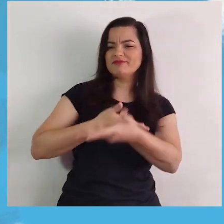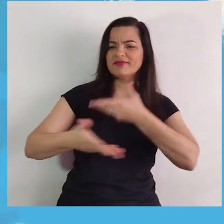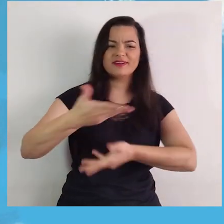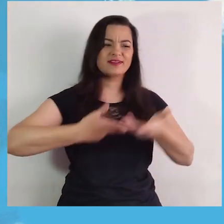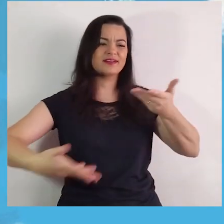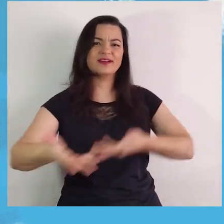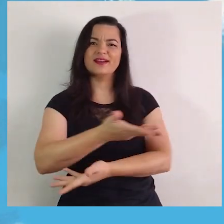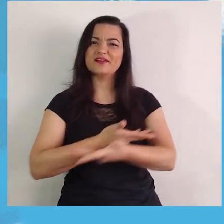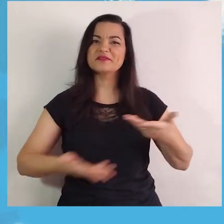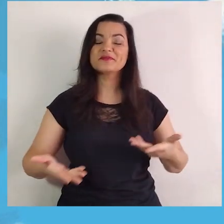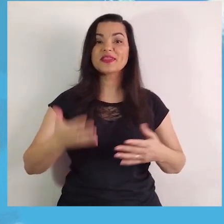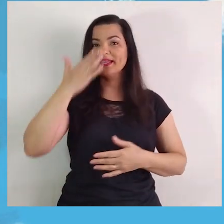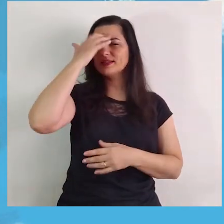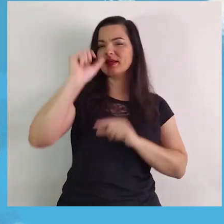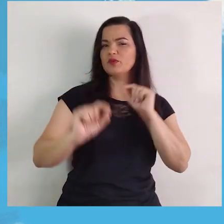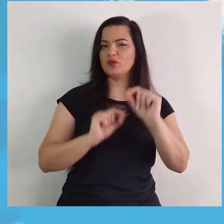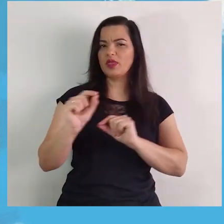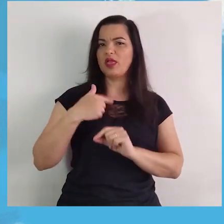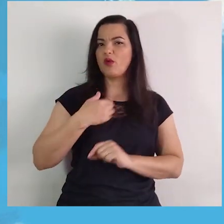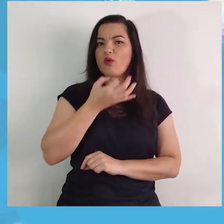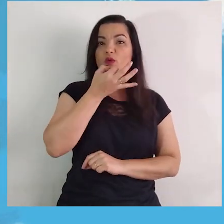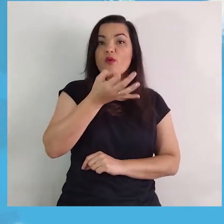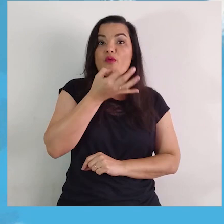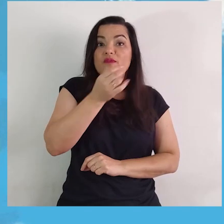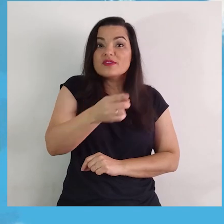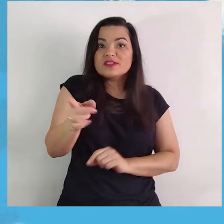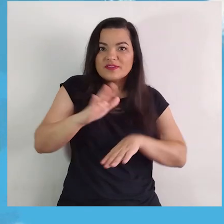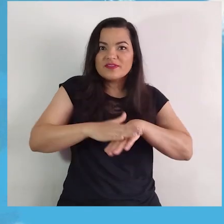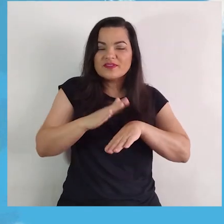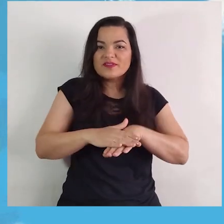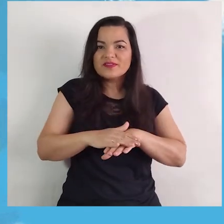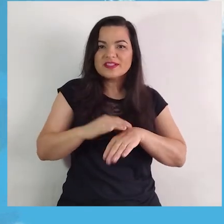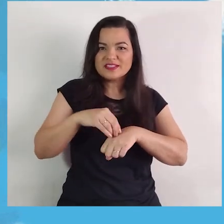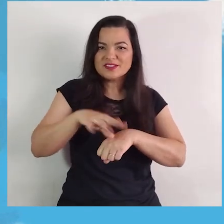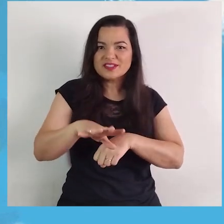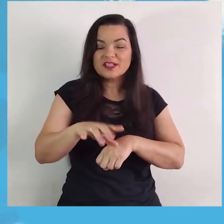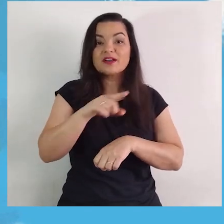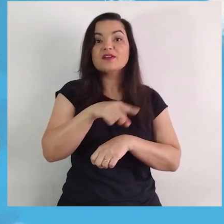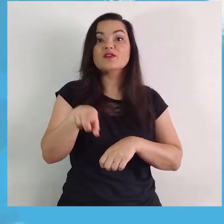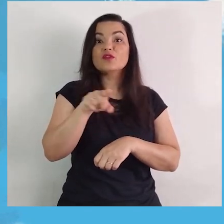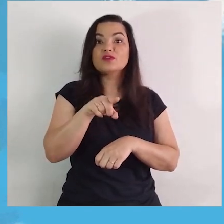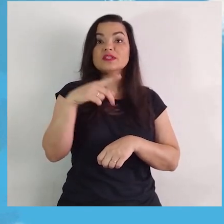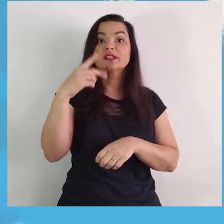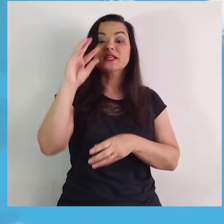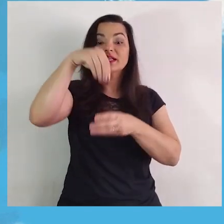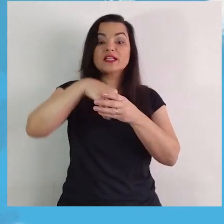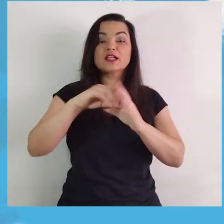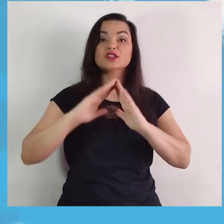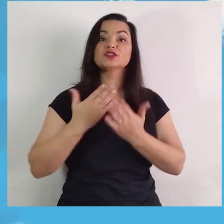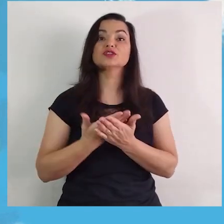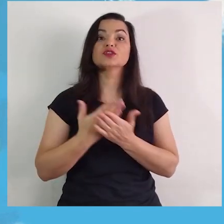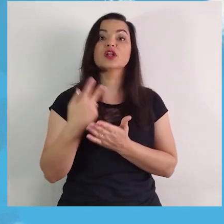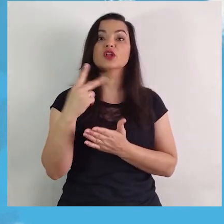troca. Mas sabe o que eu quero propor para você? Que você olhe os espaços da sua escola